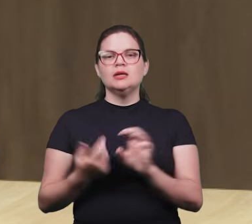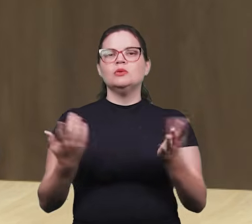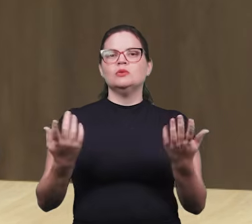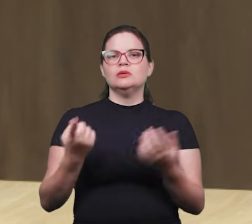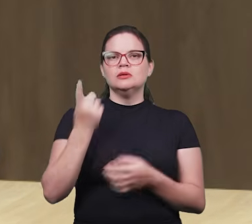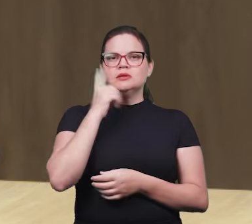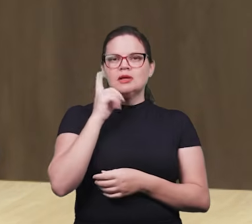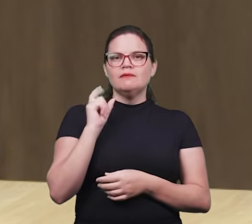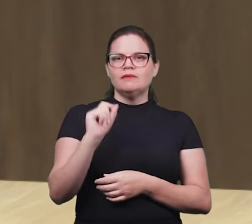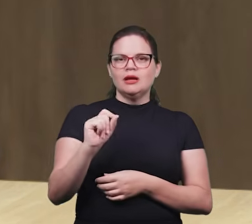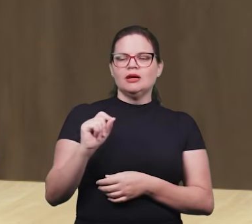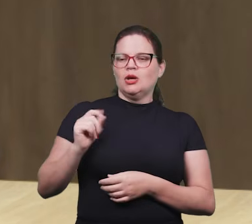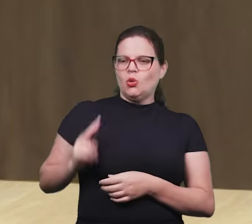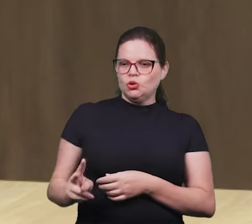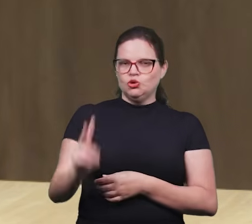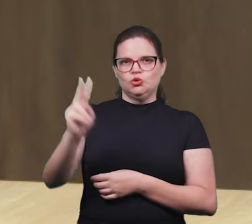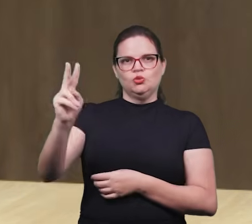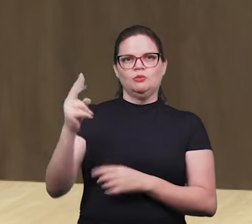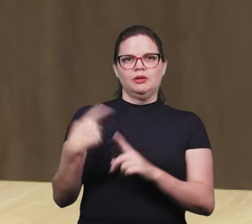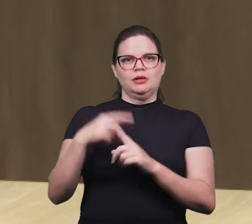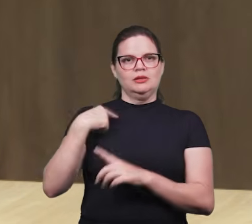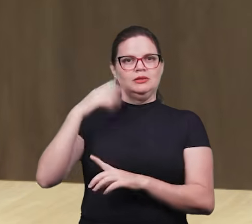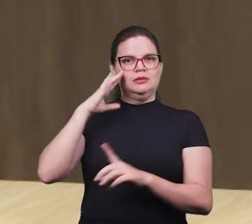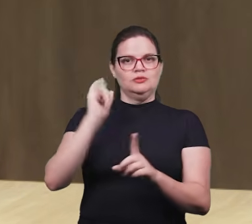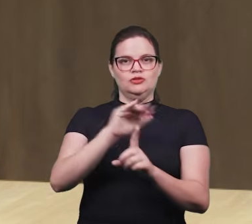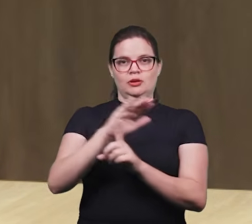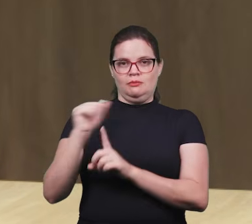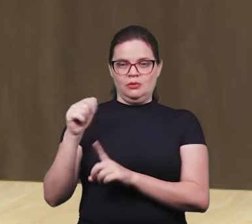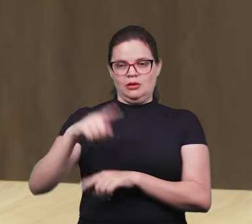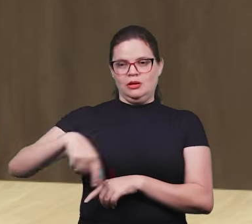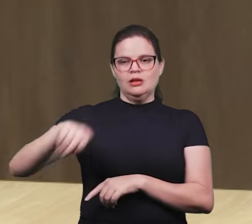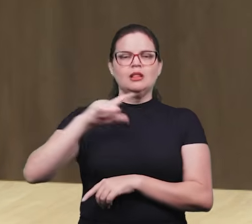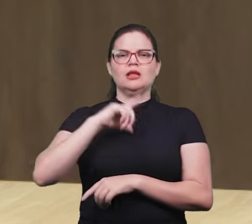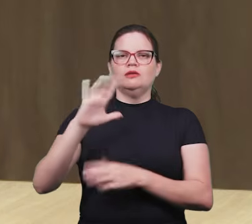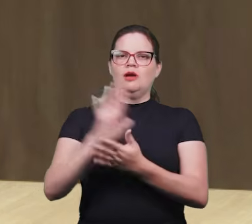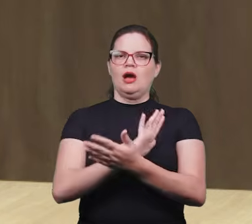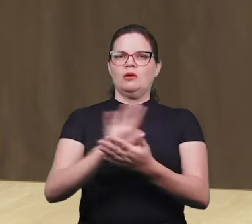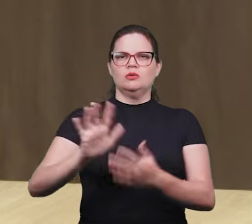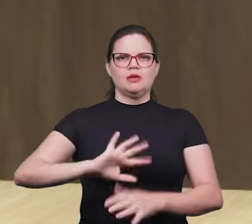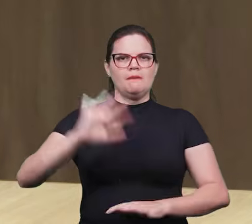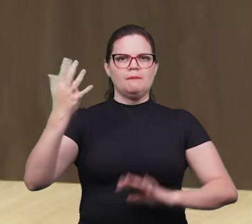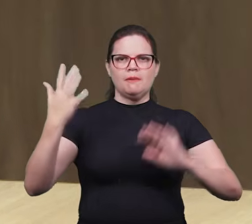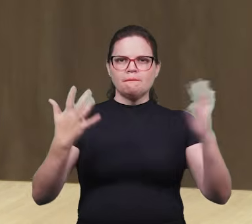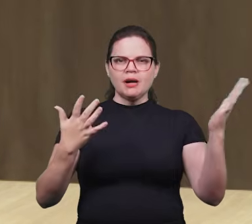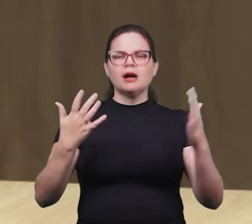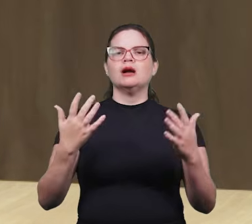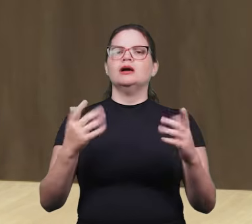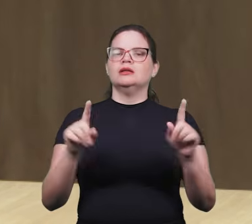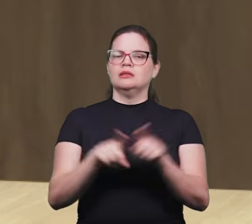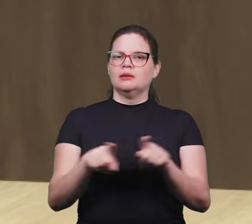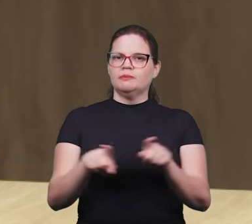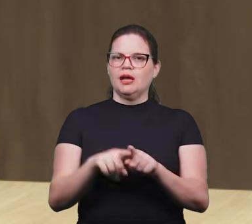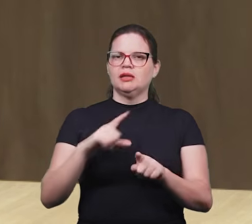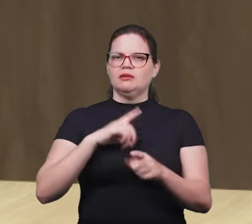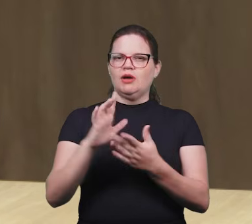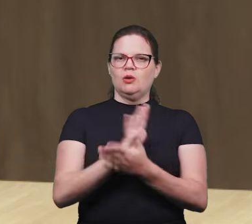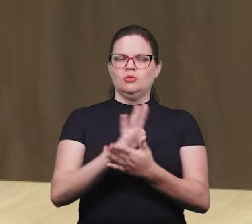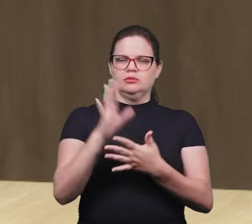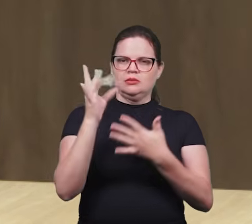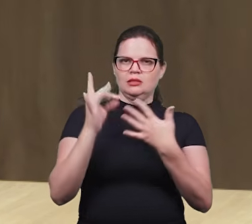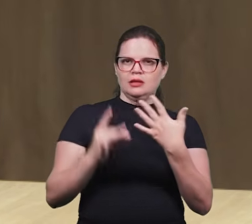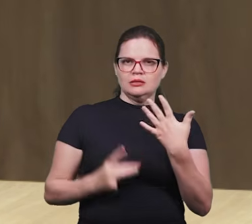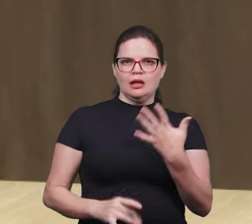deu sequência ao seu chamado, nós vemos que houve alguns fatos, alguns episódios que